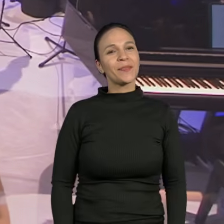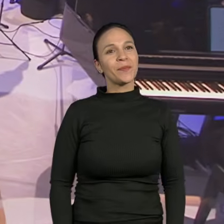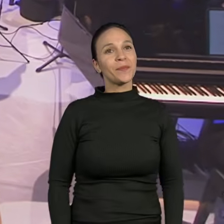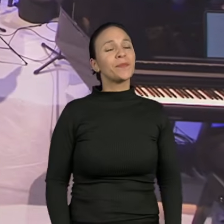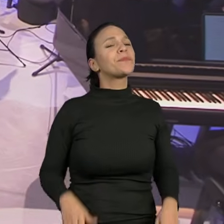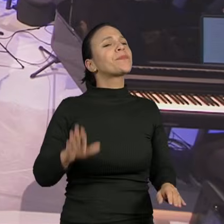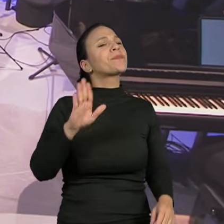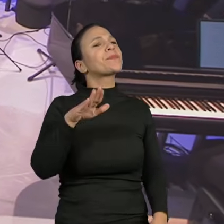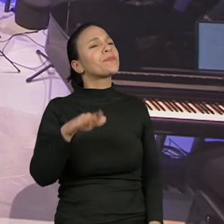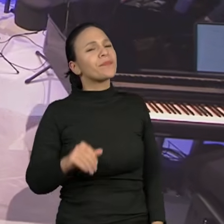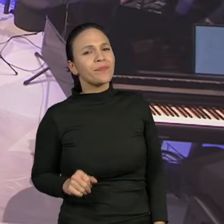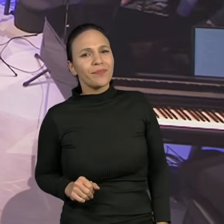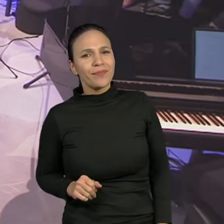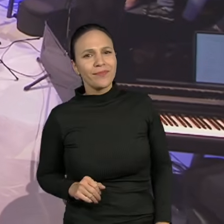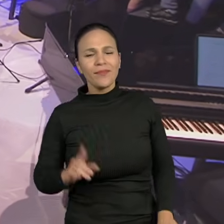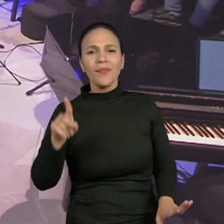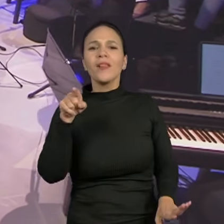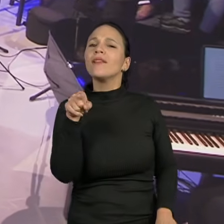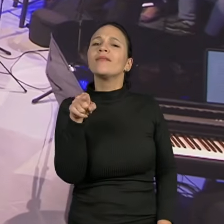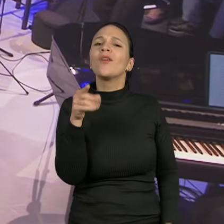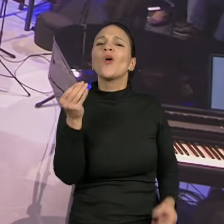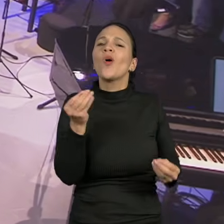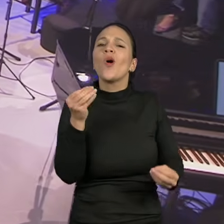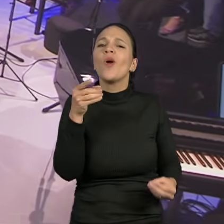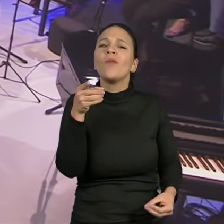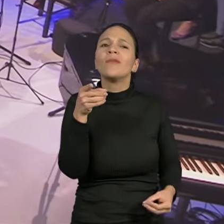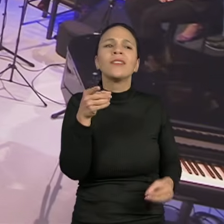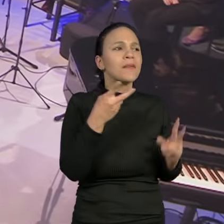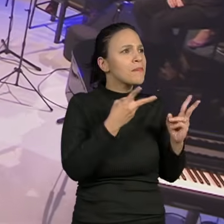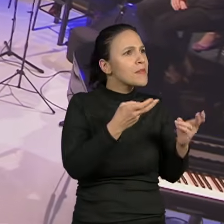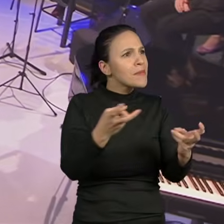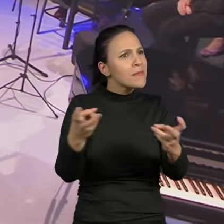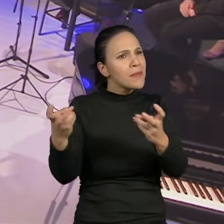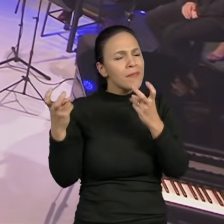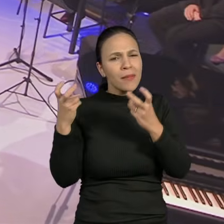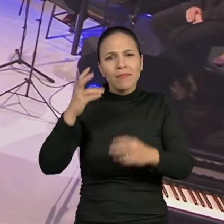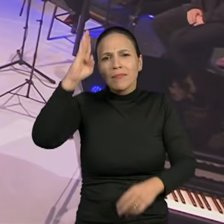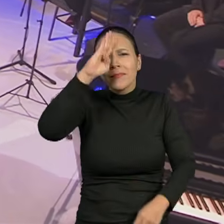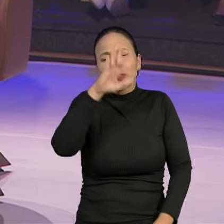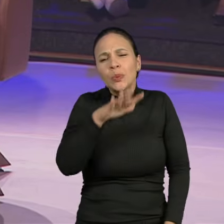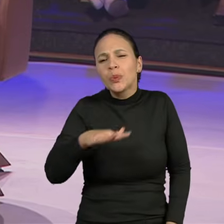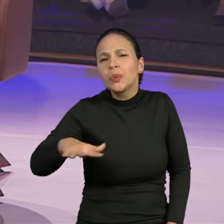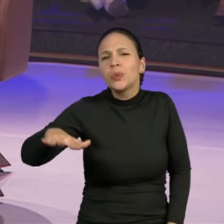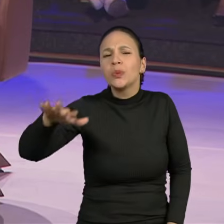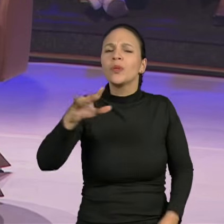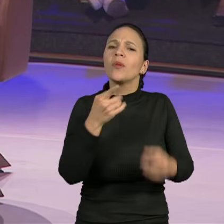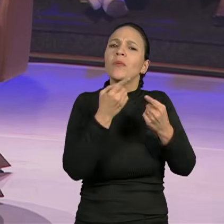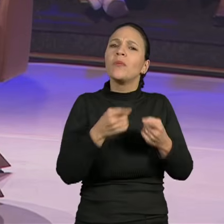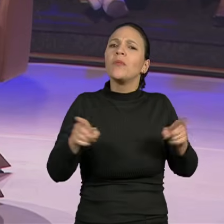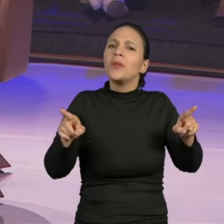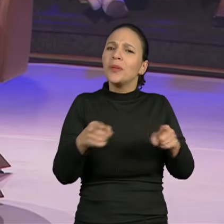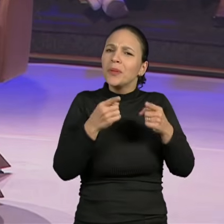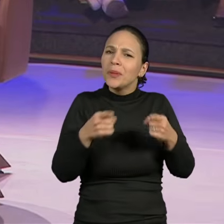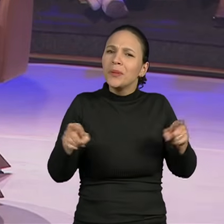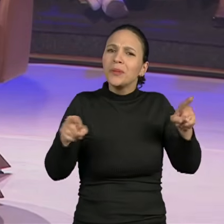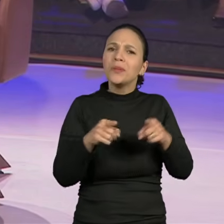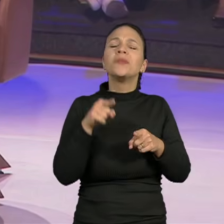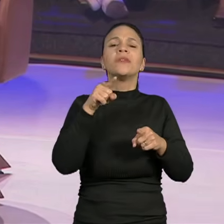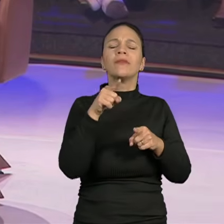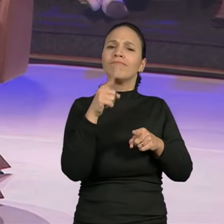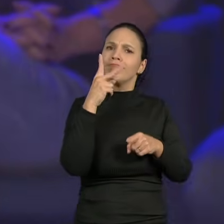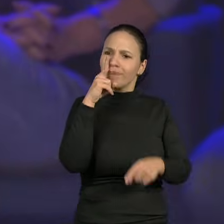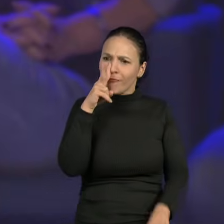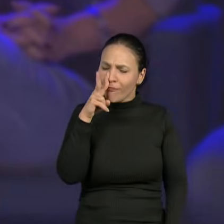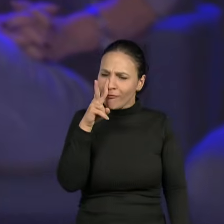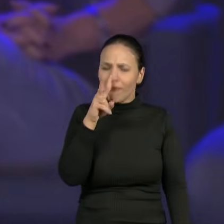Ô, Chaps, qual é a sensação que dá em você, assim, de saber que o Brasil todo canta uma música, assim, que tem uma